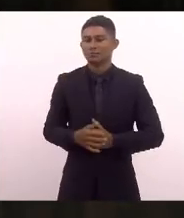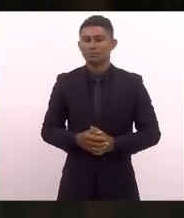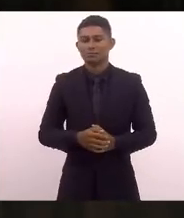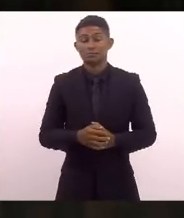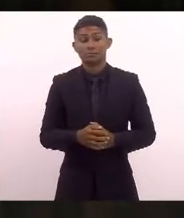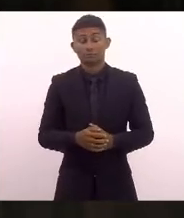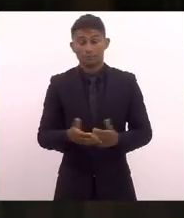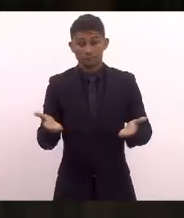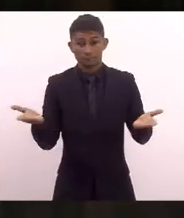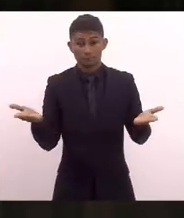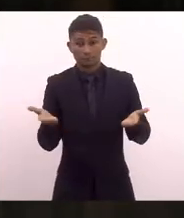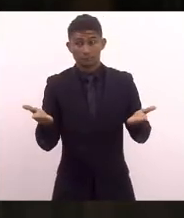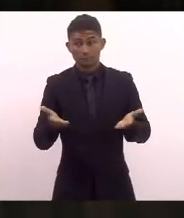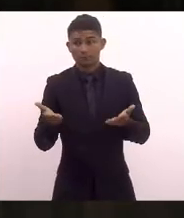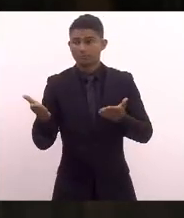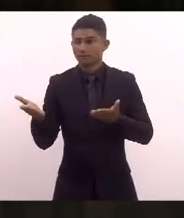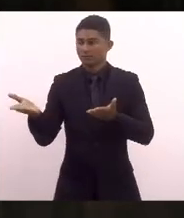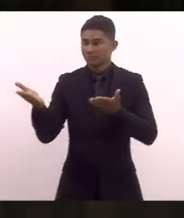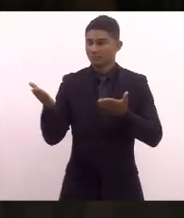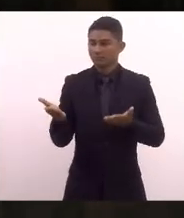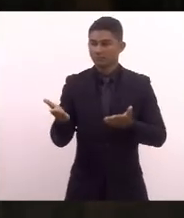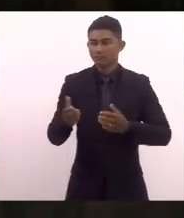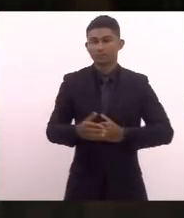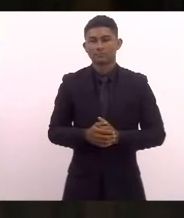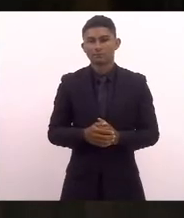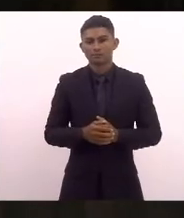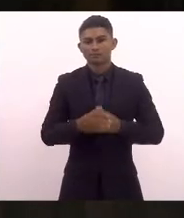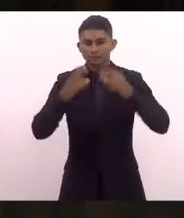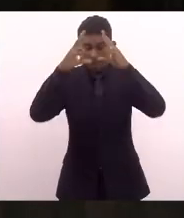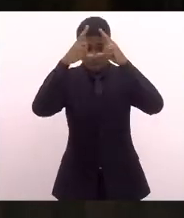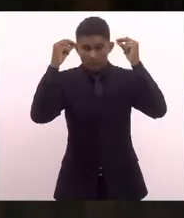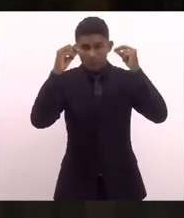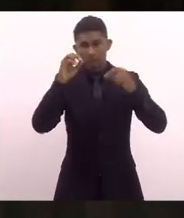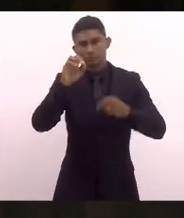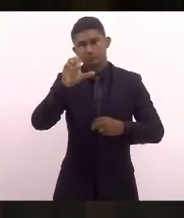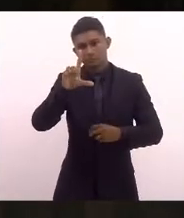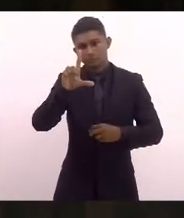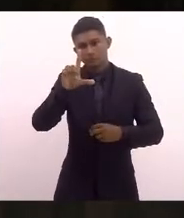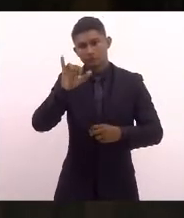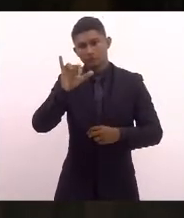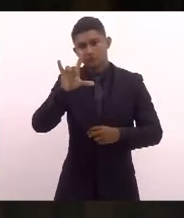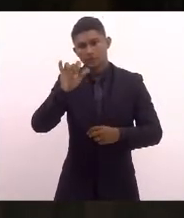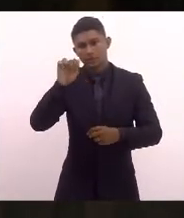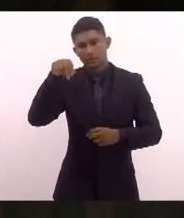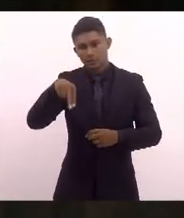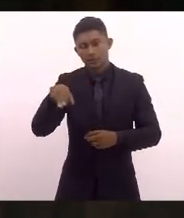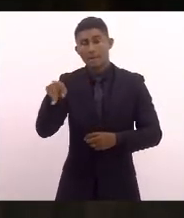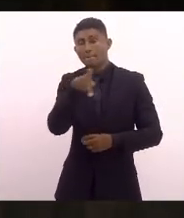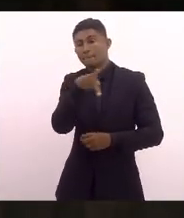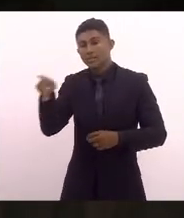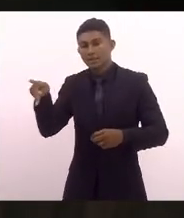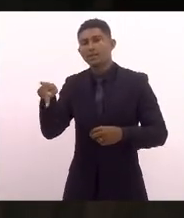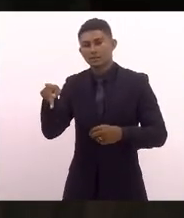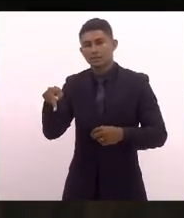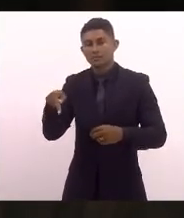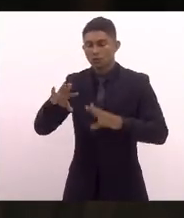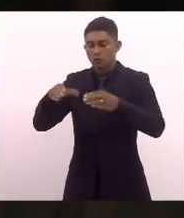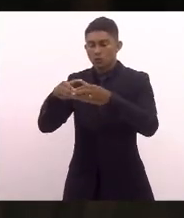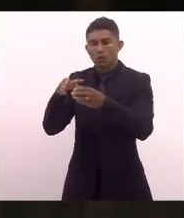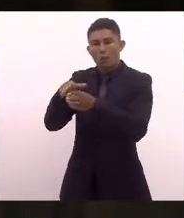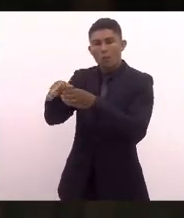Passar, então, a palavra para a enfermeira Lilian Berg, presidente do Conselho Regional de